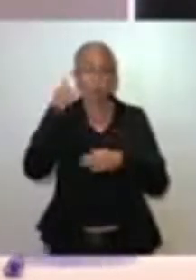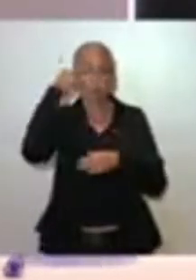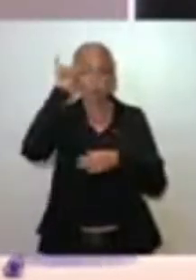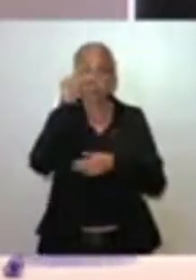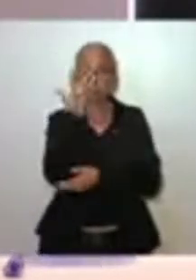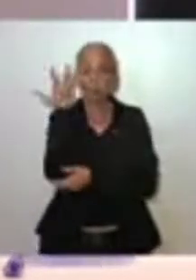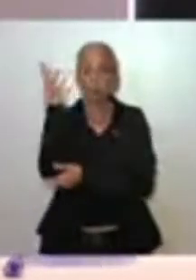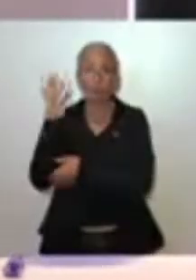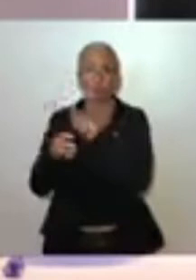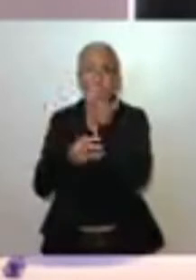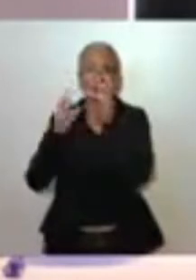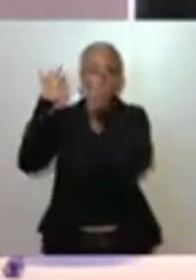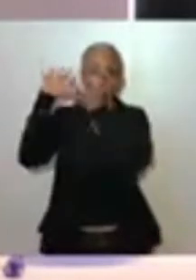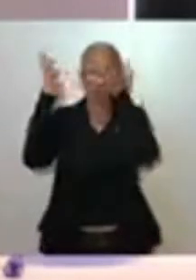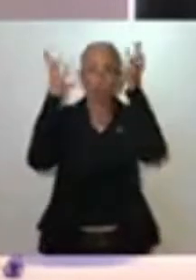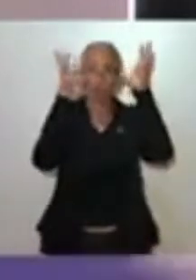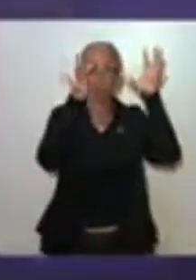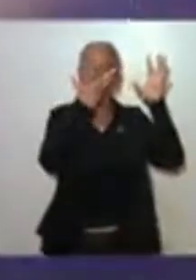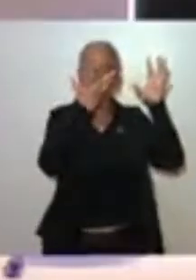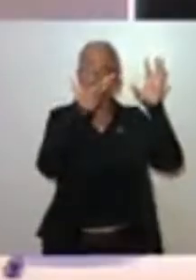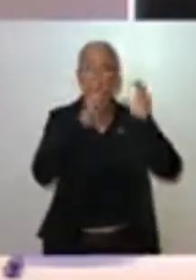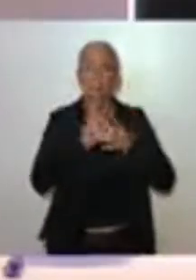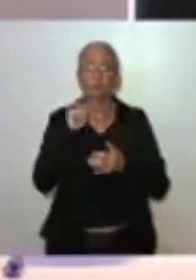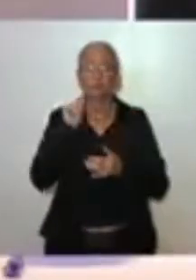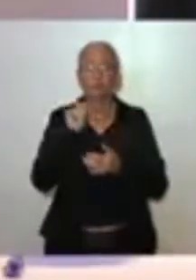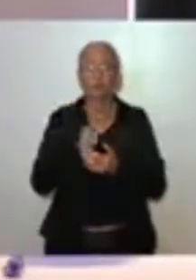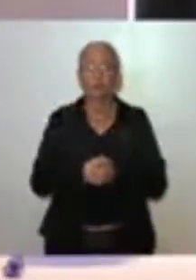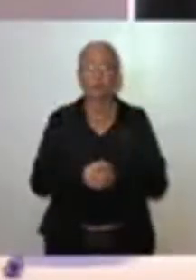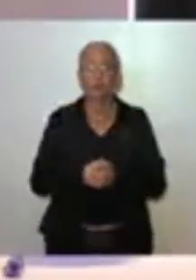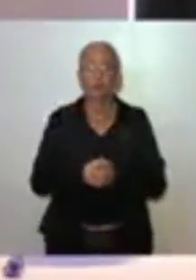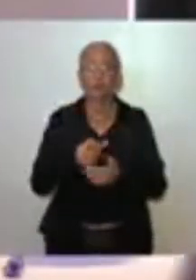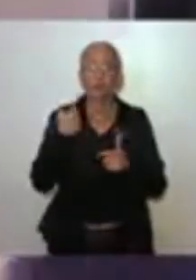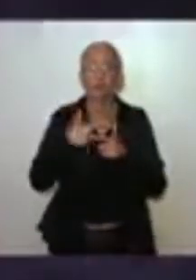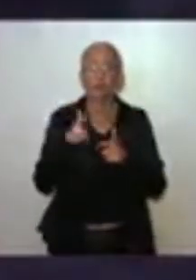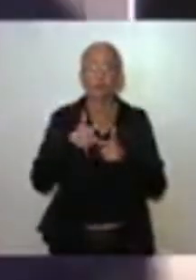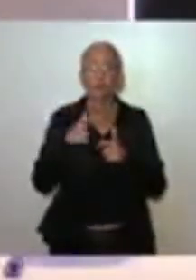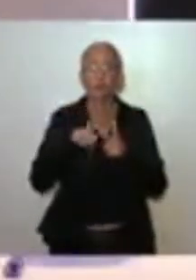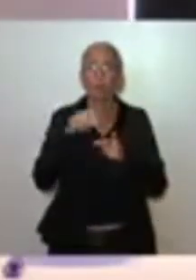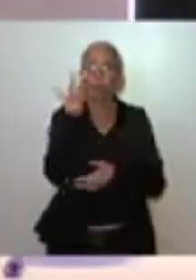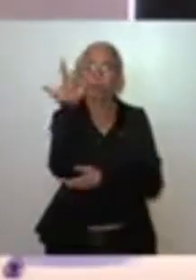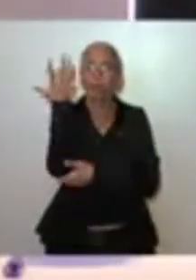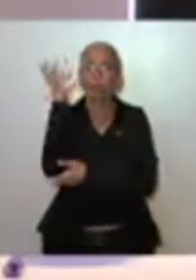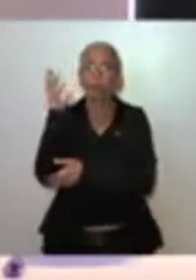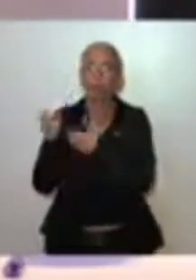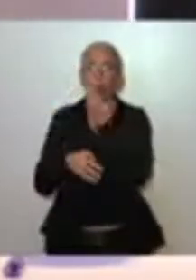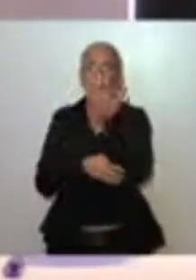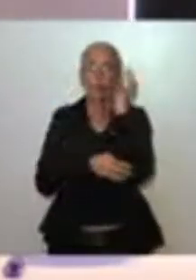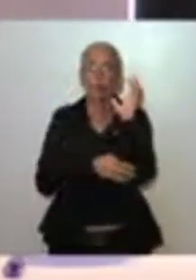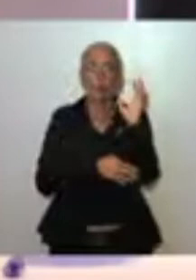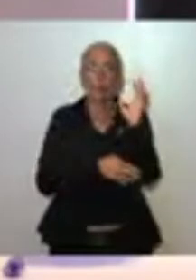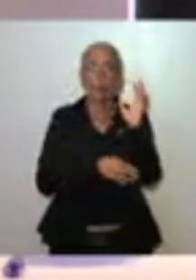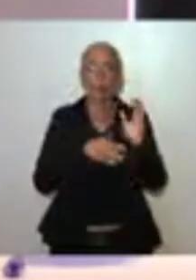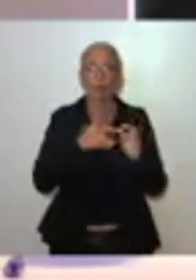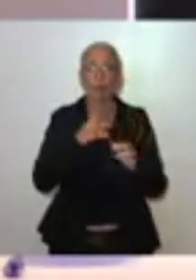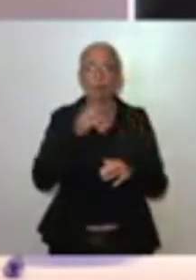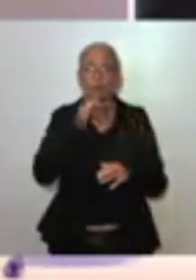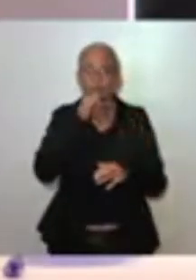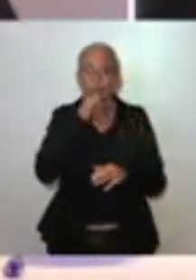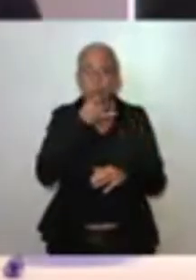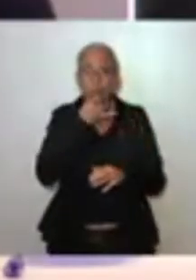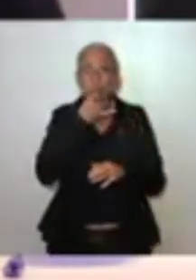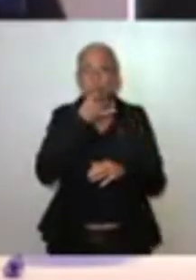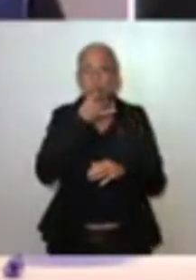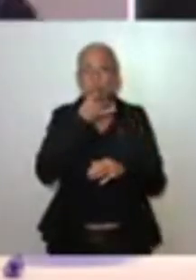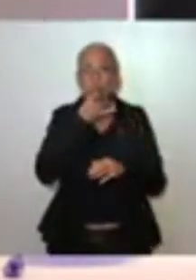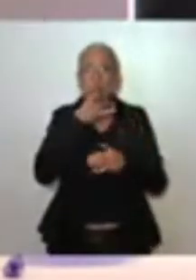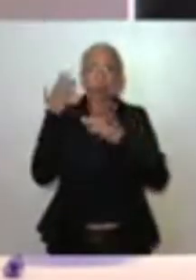climática o negacionismo em relação ao problema ambiental é dramático e atrasa